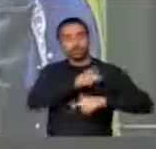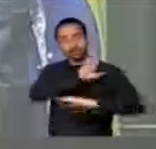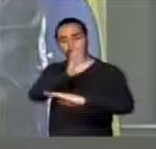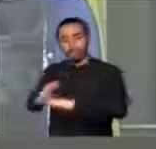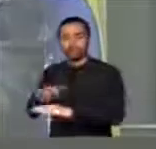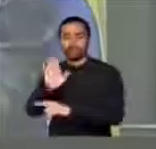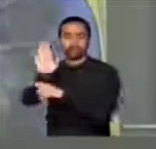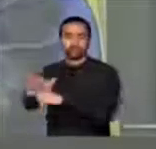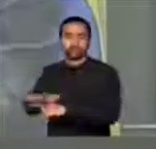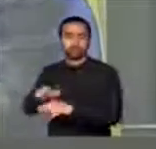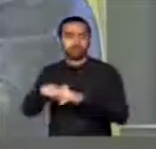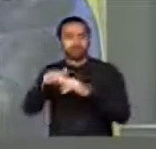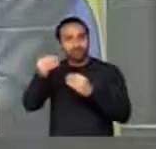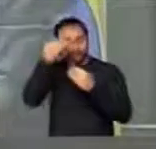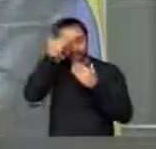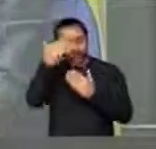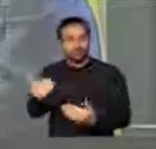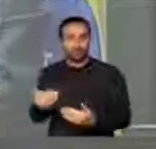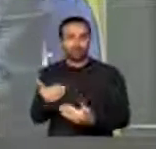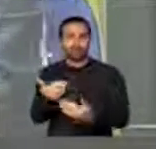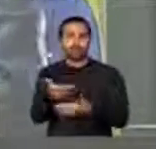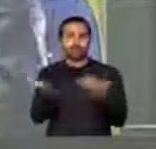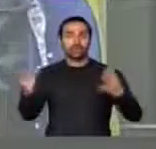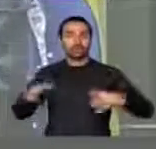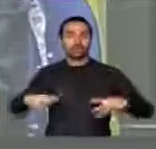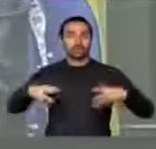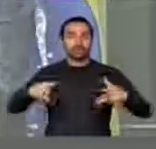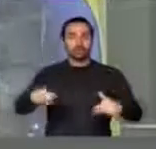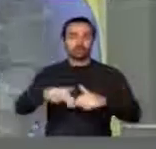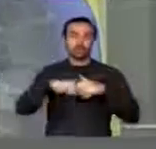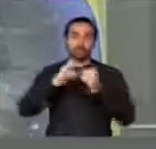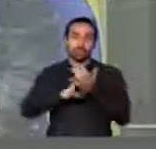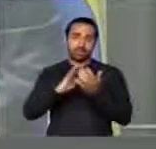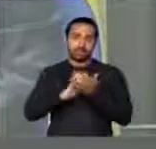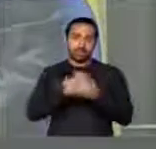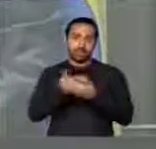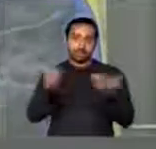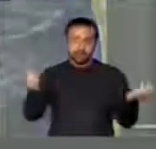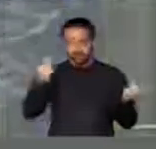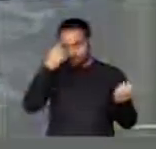Muitíssimo obrigado a todos e parabéns por essa iniciativa.